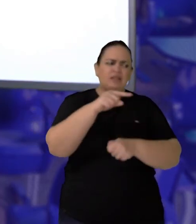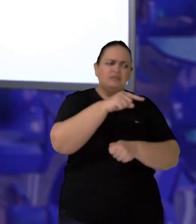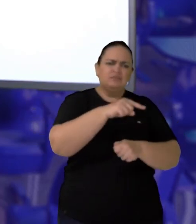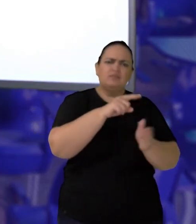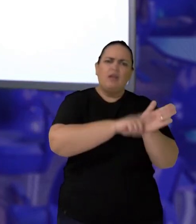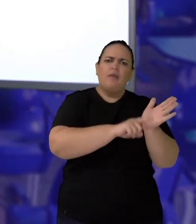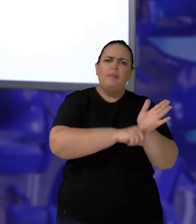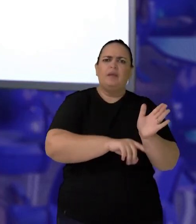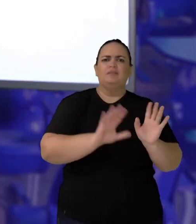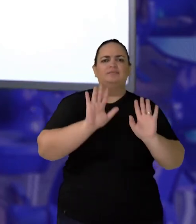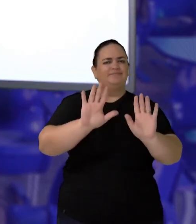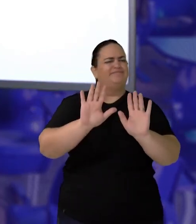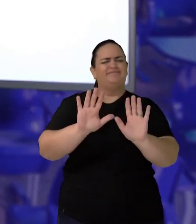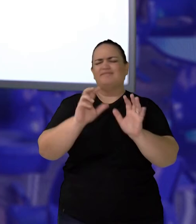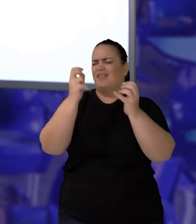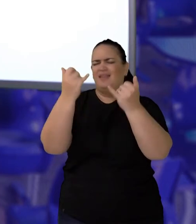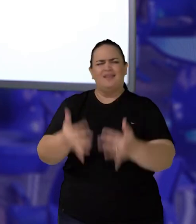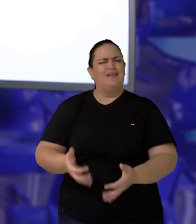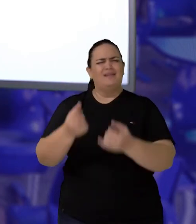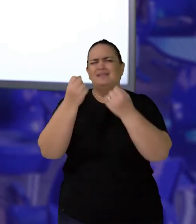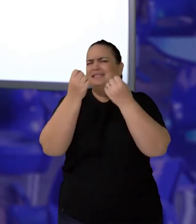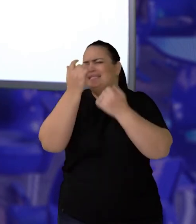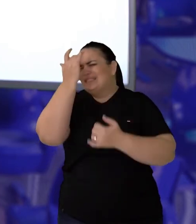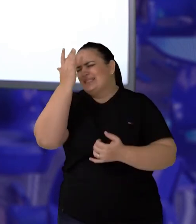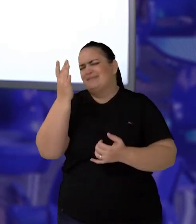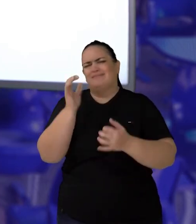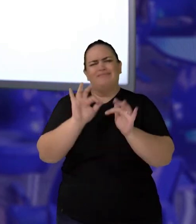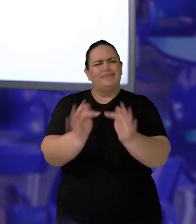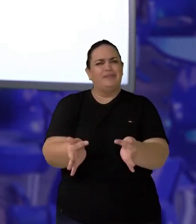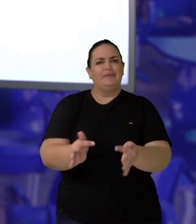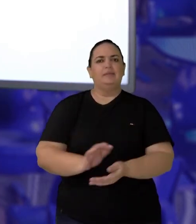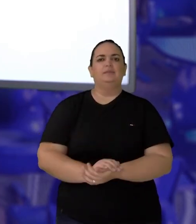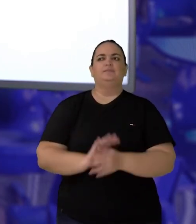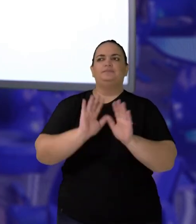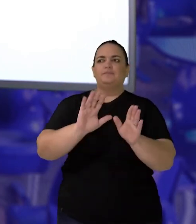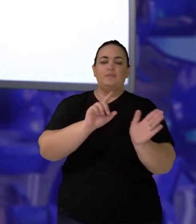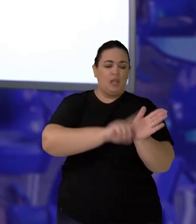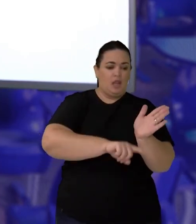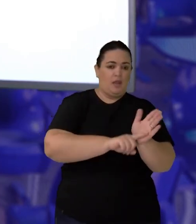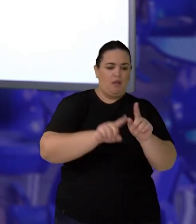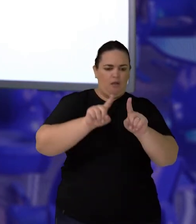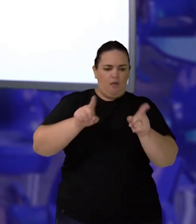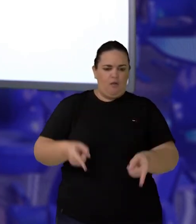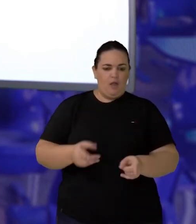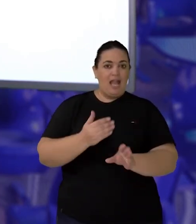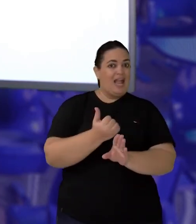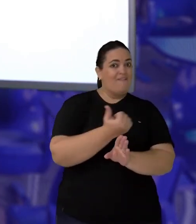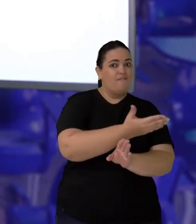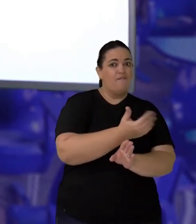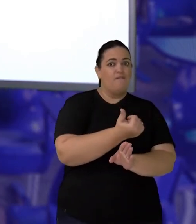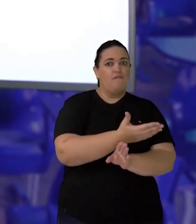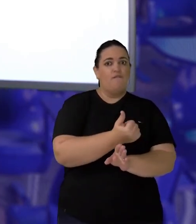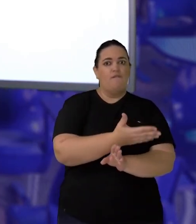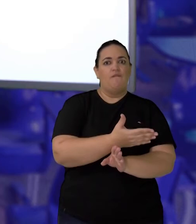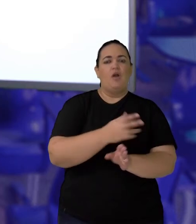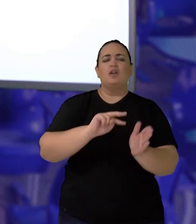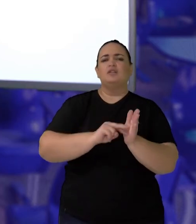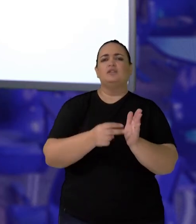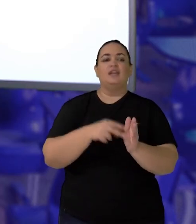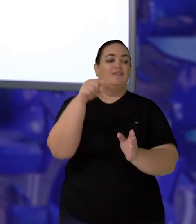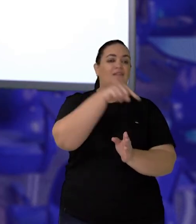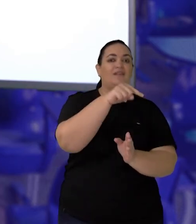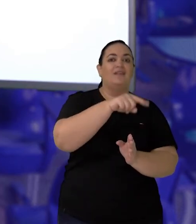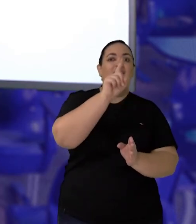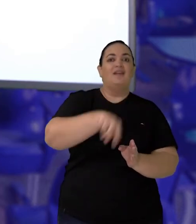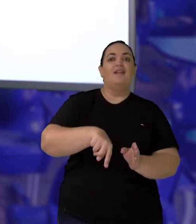menos? Galera, é simples. Sempre quando o sinal de menos aparece fora do parênteses, ele